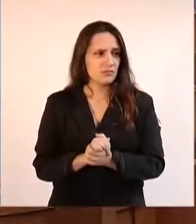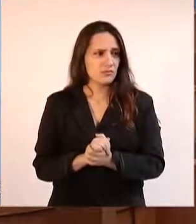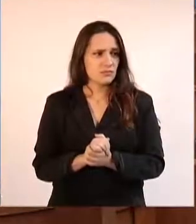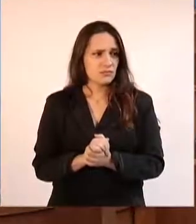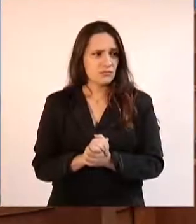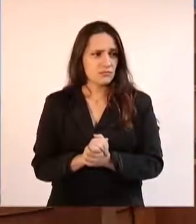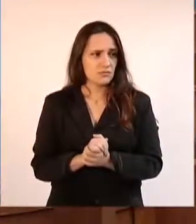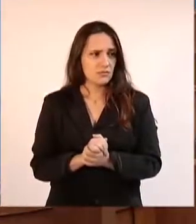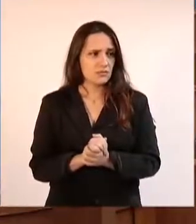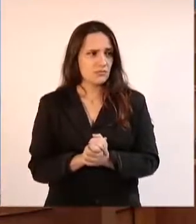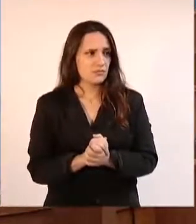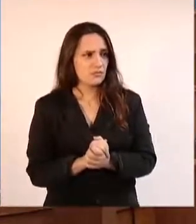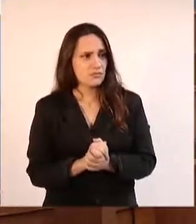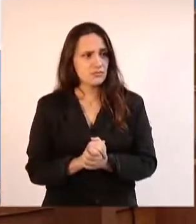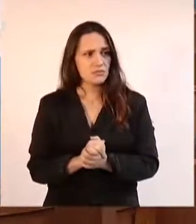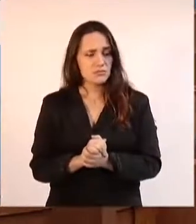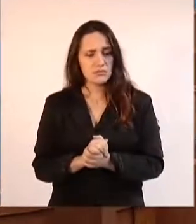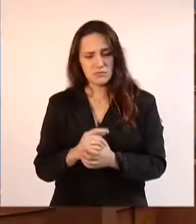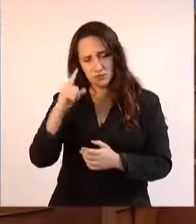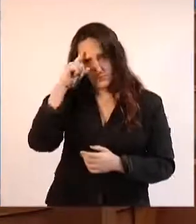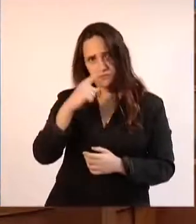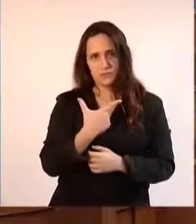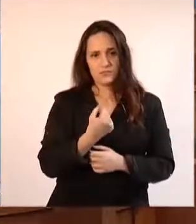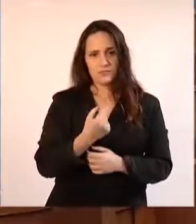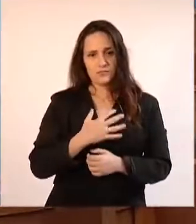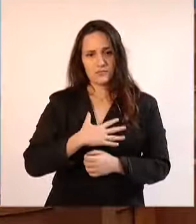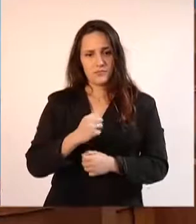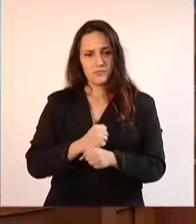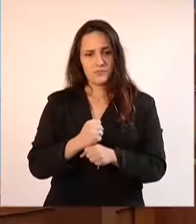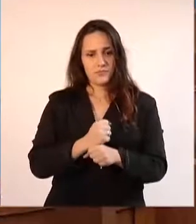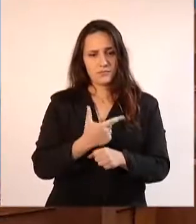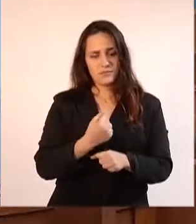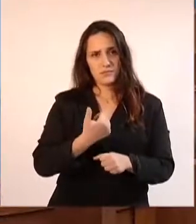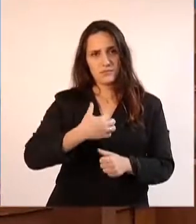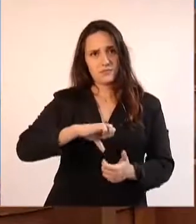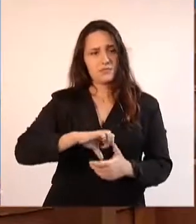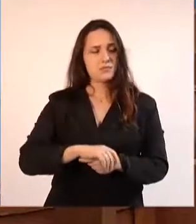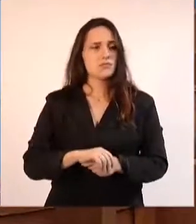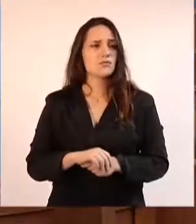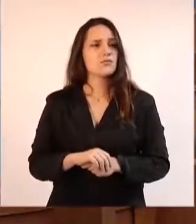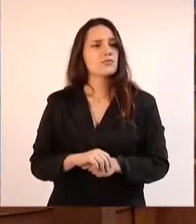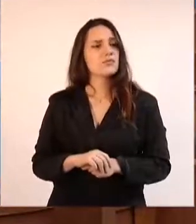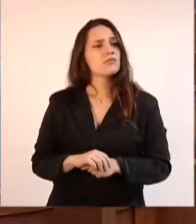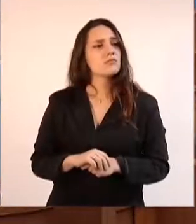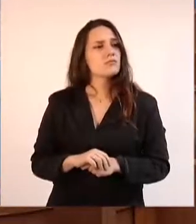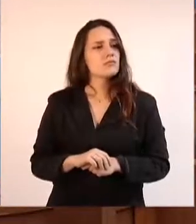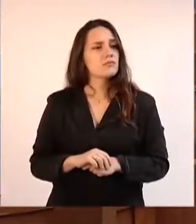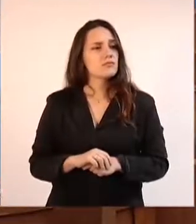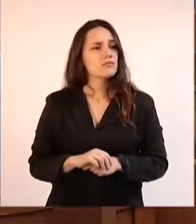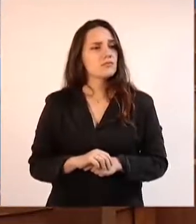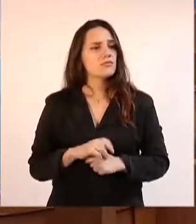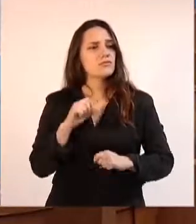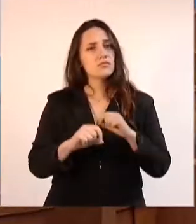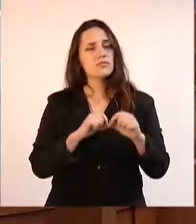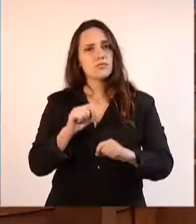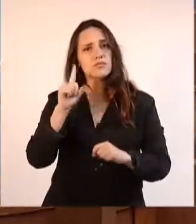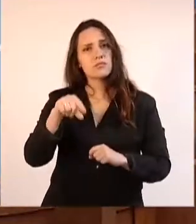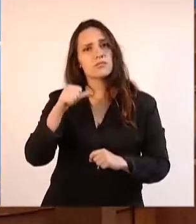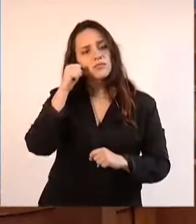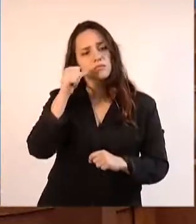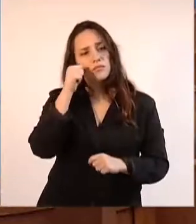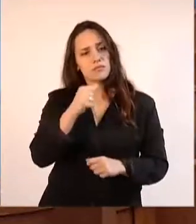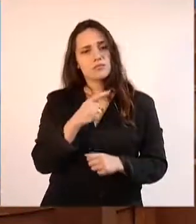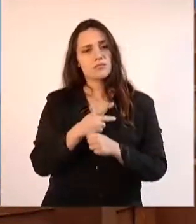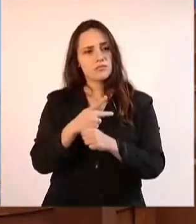senhores, de 20 de agosto de 2019, o que diz a nossa Procuradora-Geral da